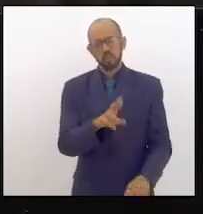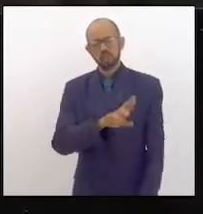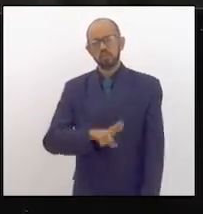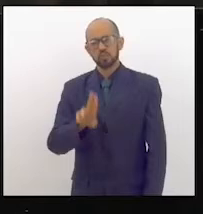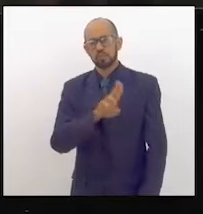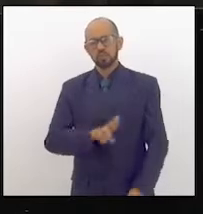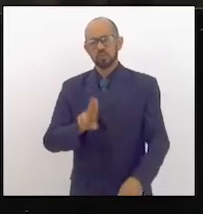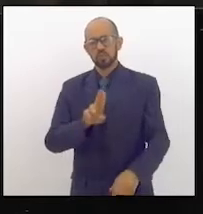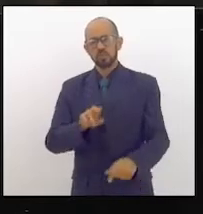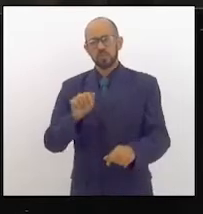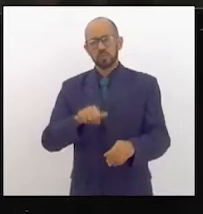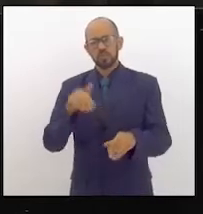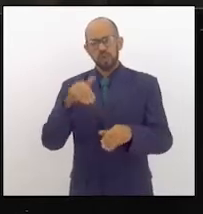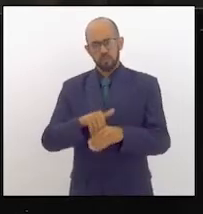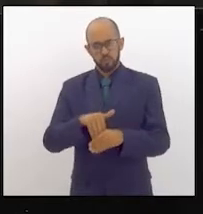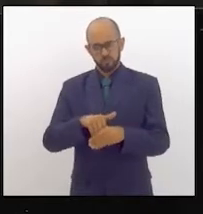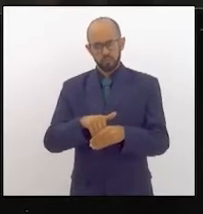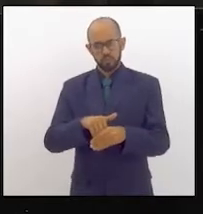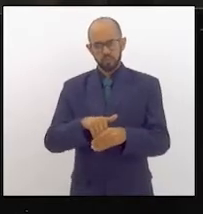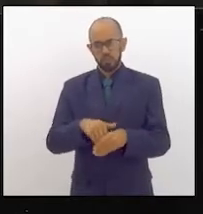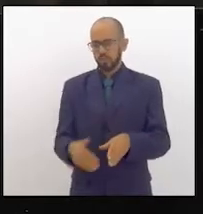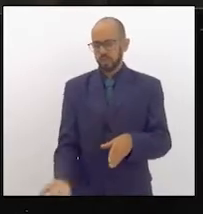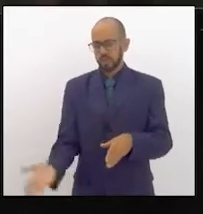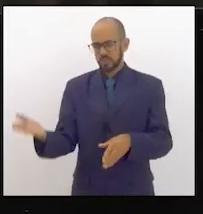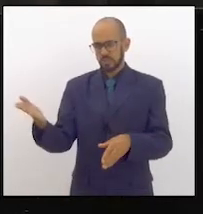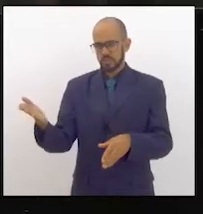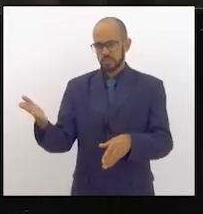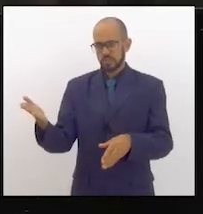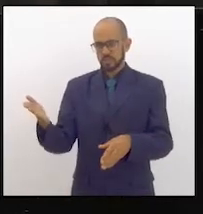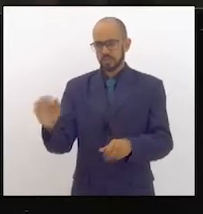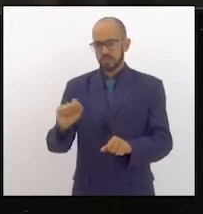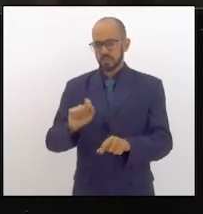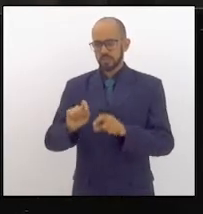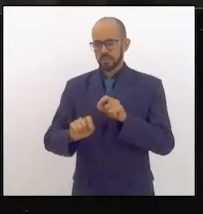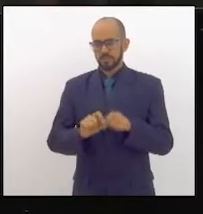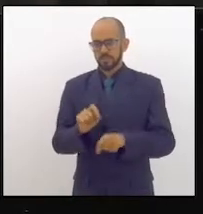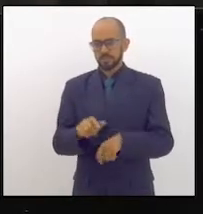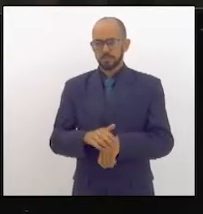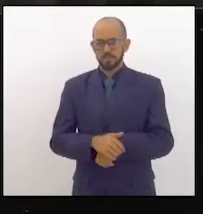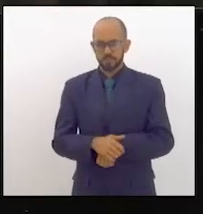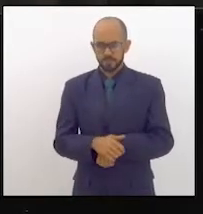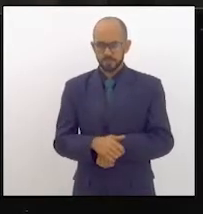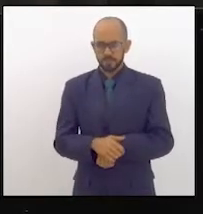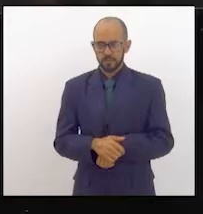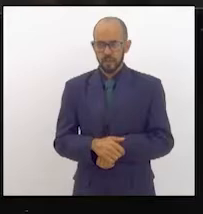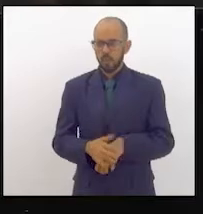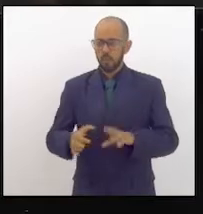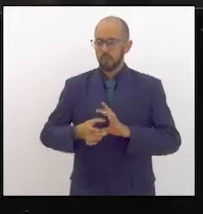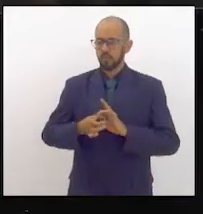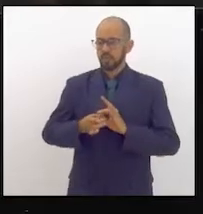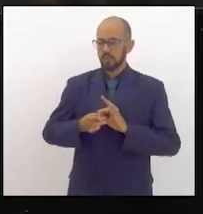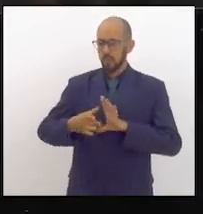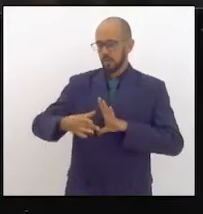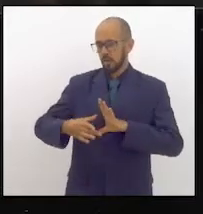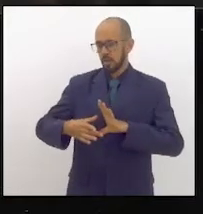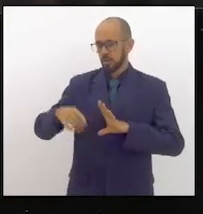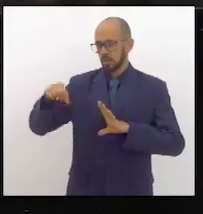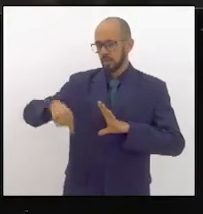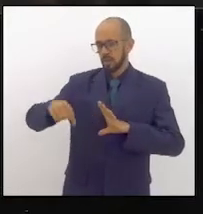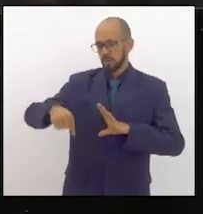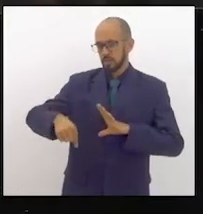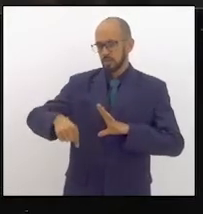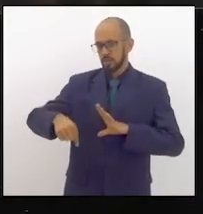né para eleição vossa excelência como um democrático aqui dentro